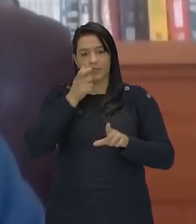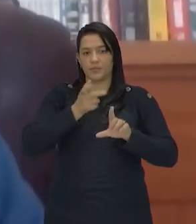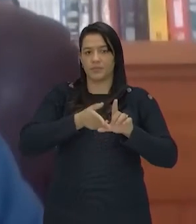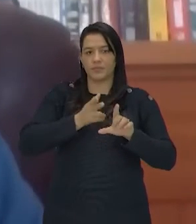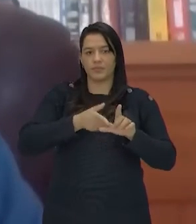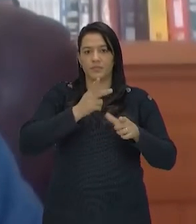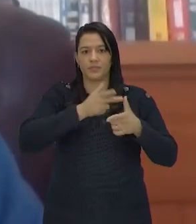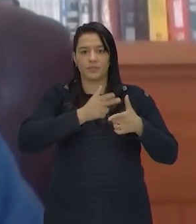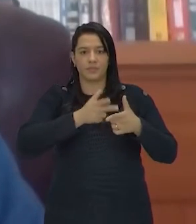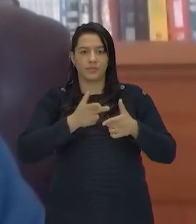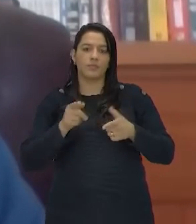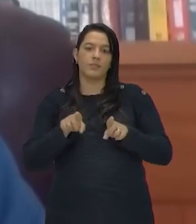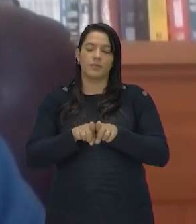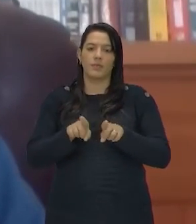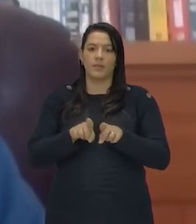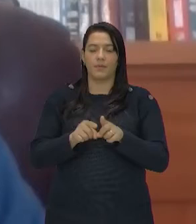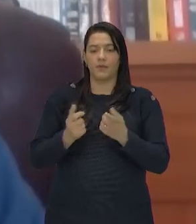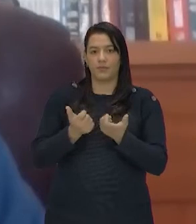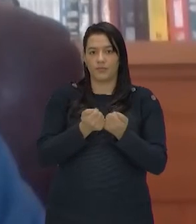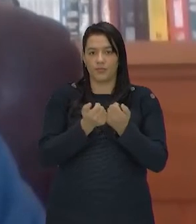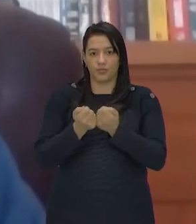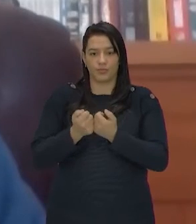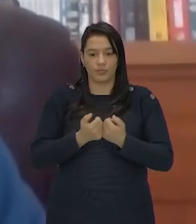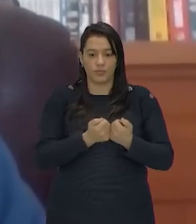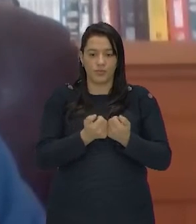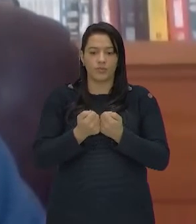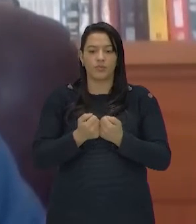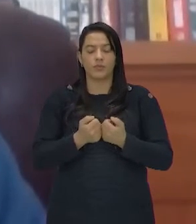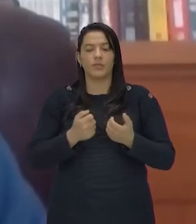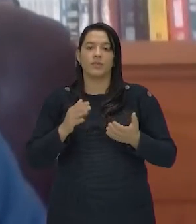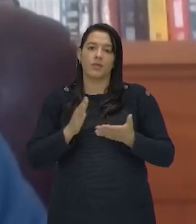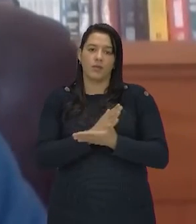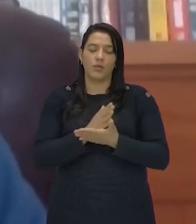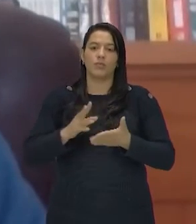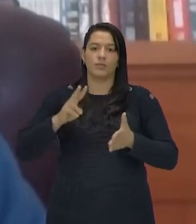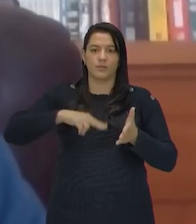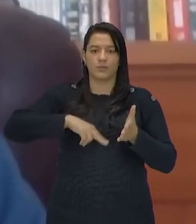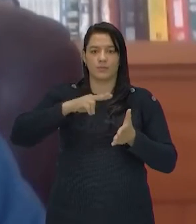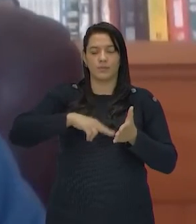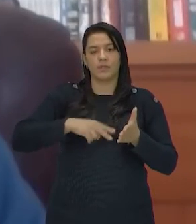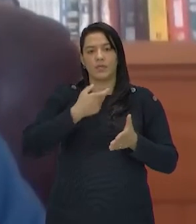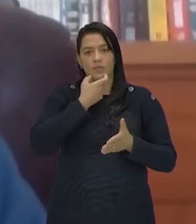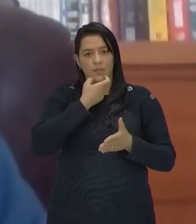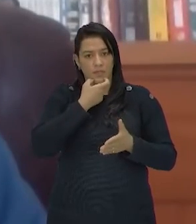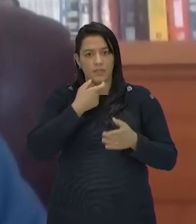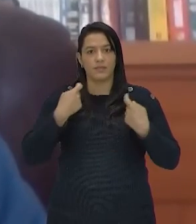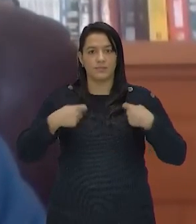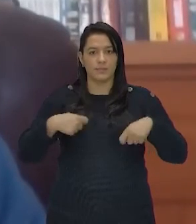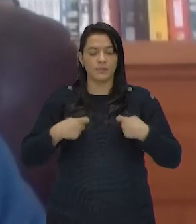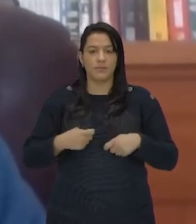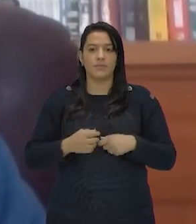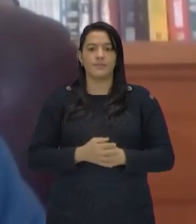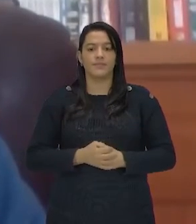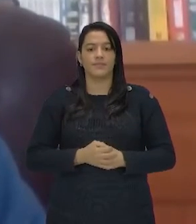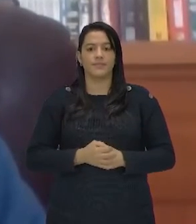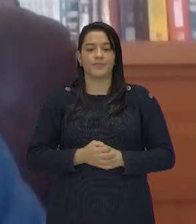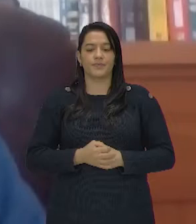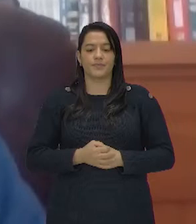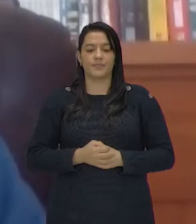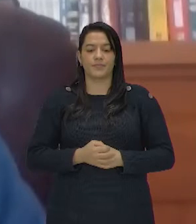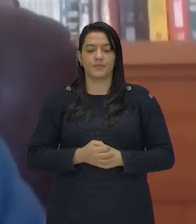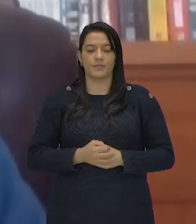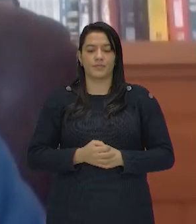even video games are in English, estão em inglês. And English helps me a lot through